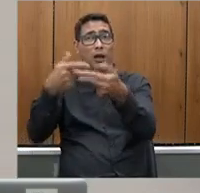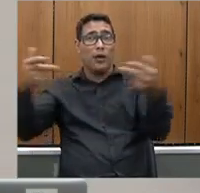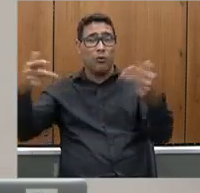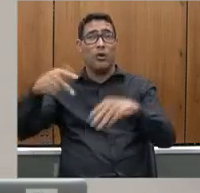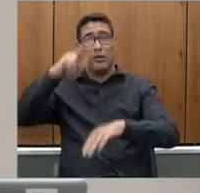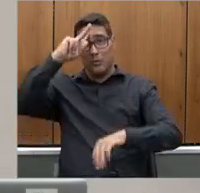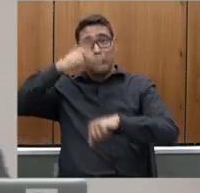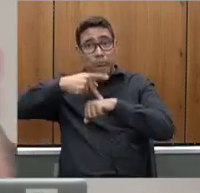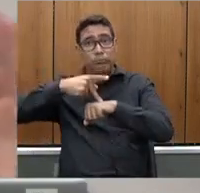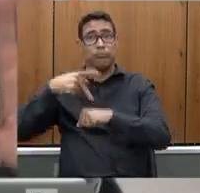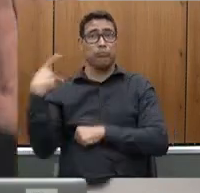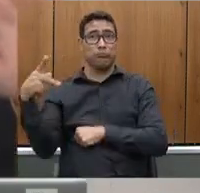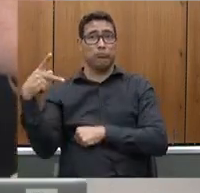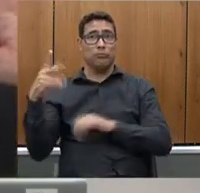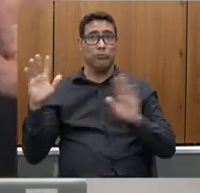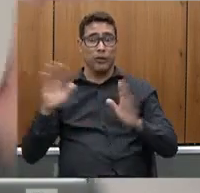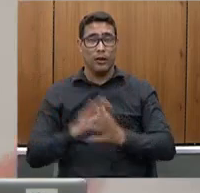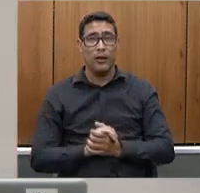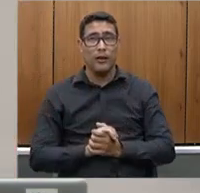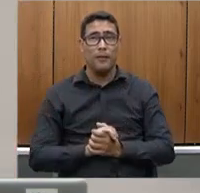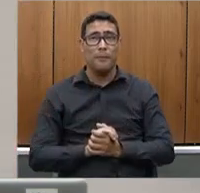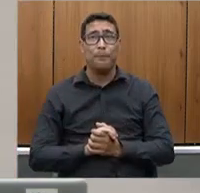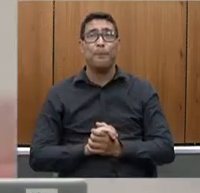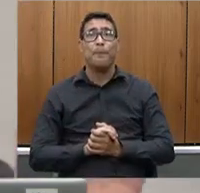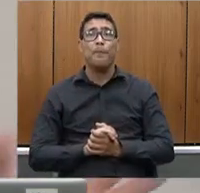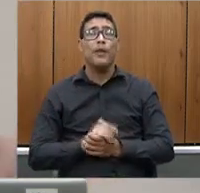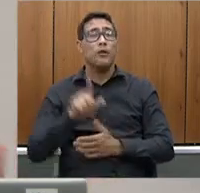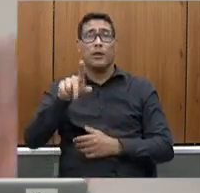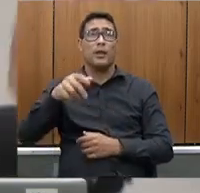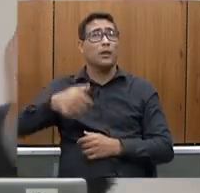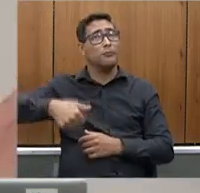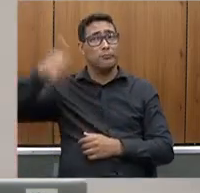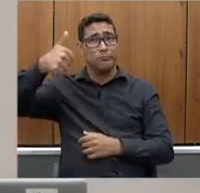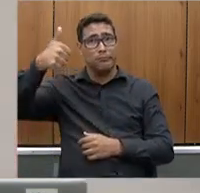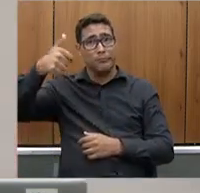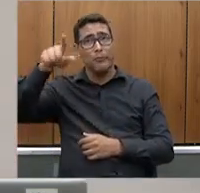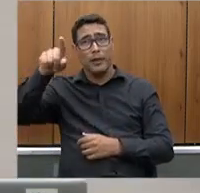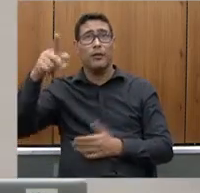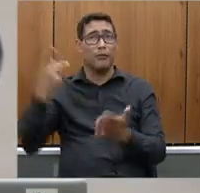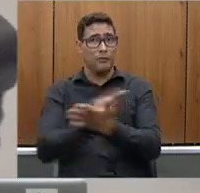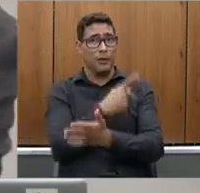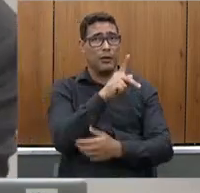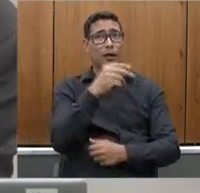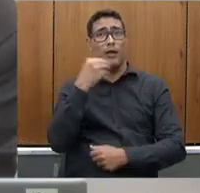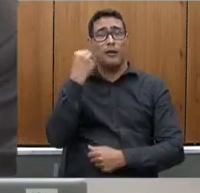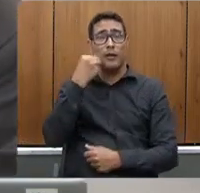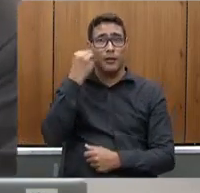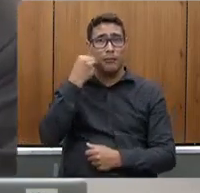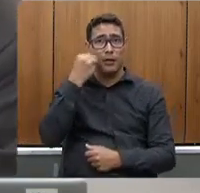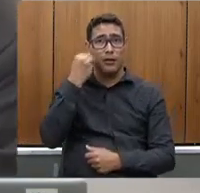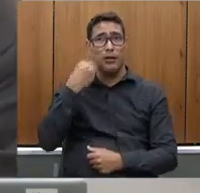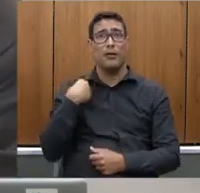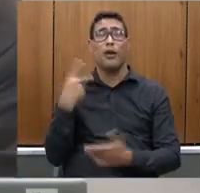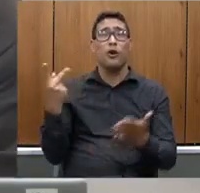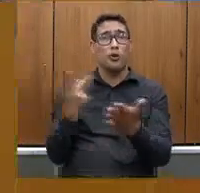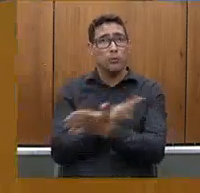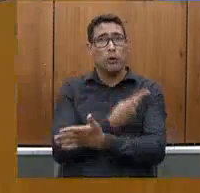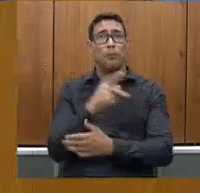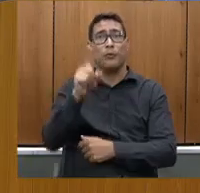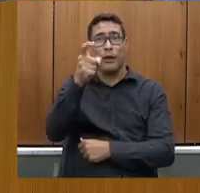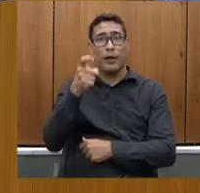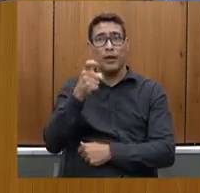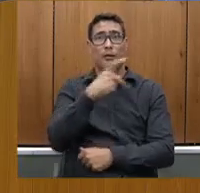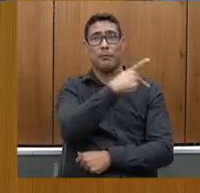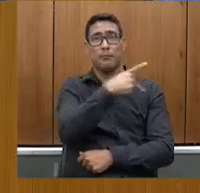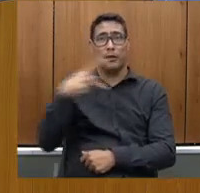própria e o senhor talvez não é o primeiro a vivenciar a experiência dessa não o próprio ex-presidente da